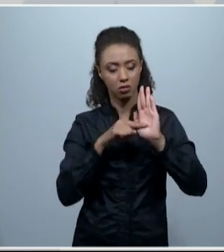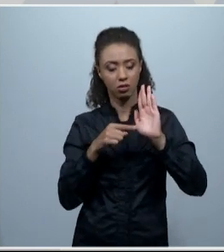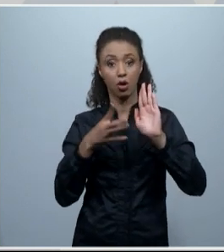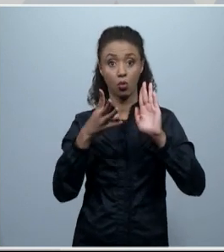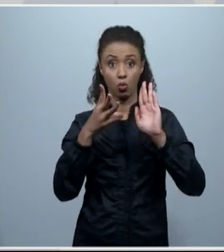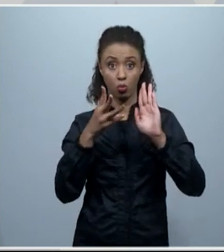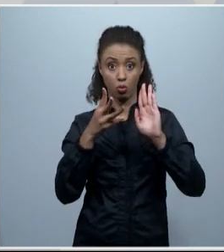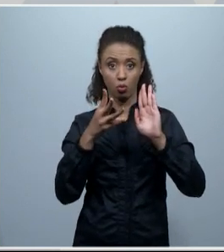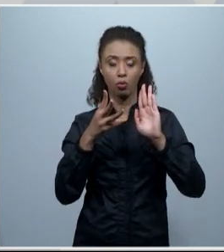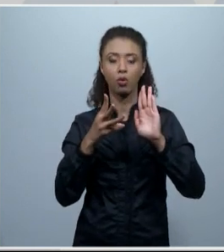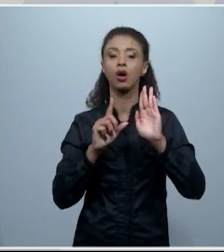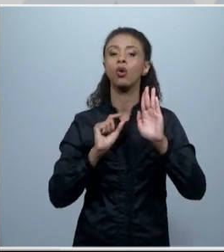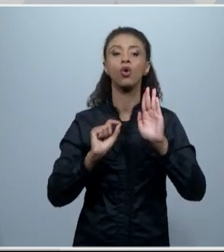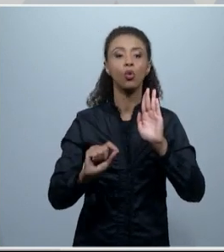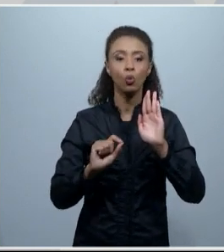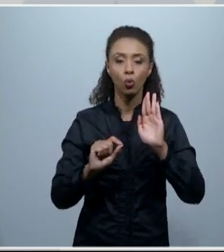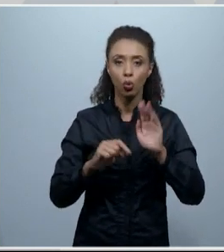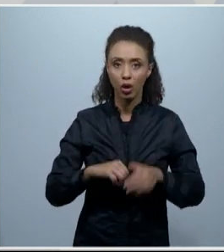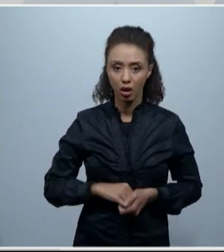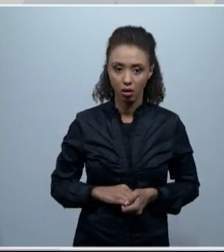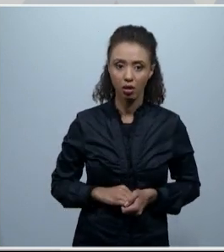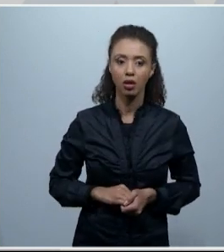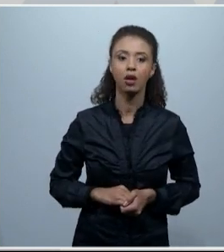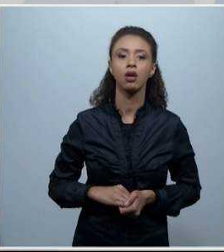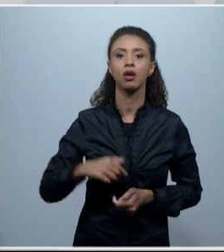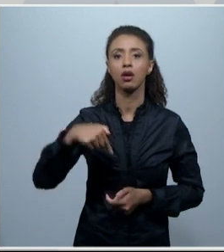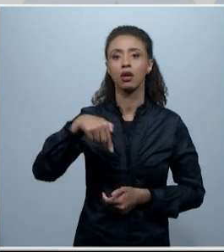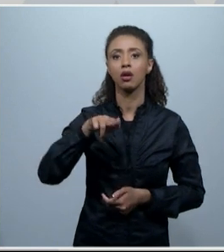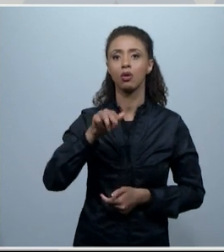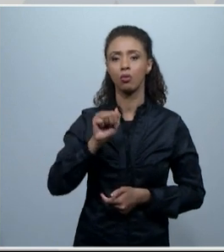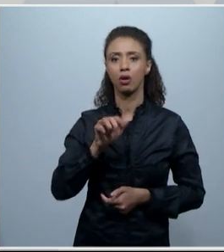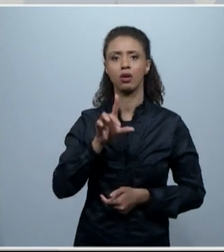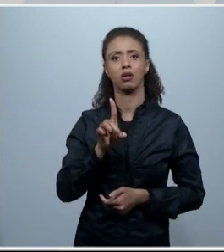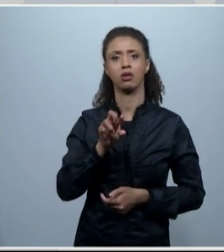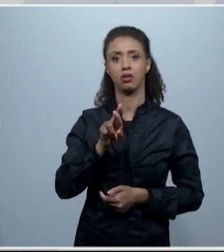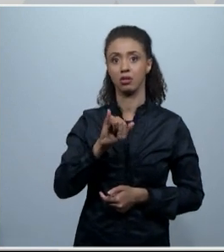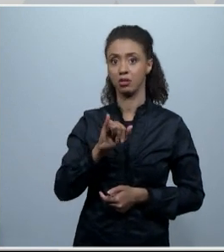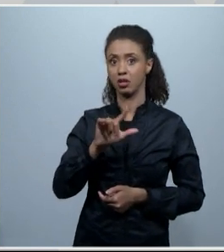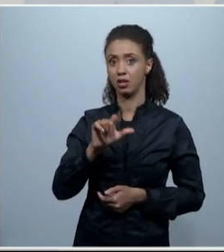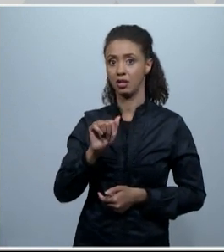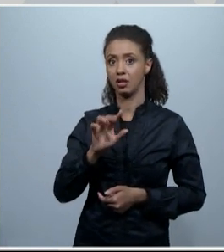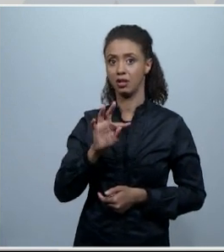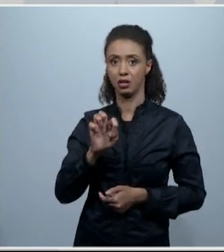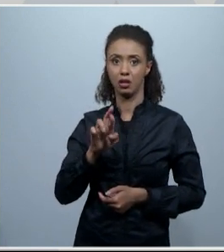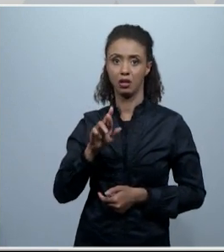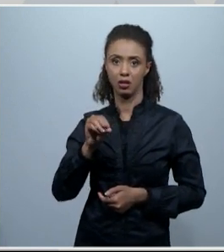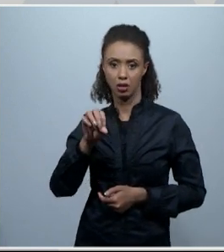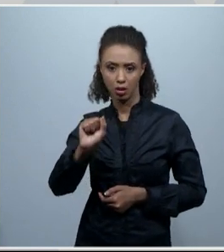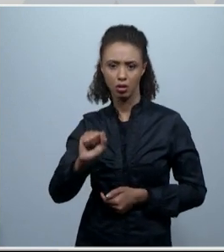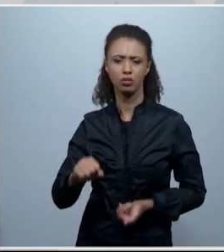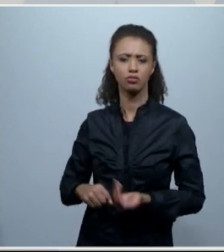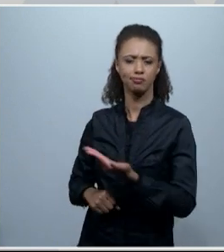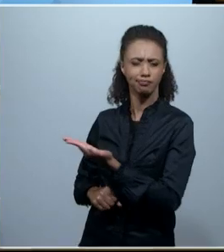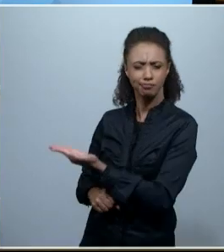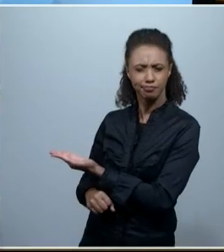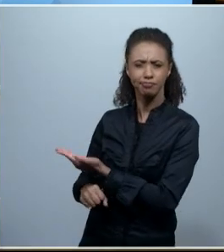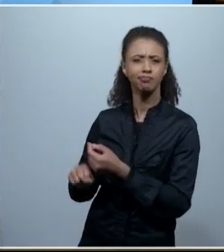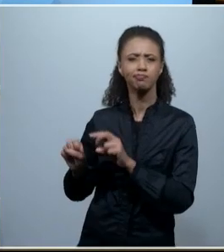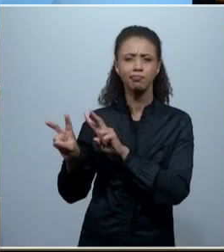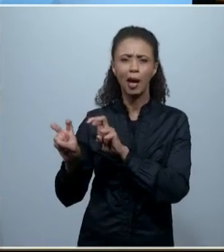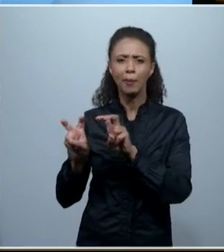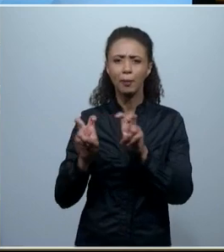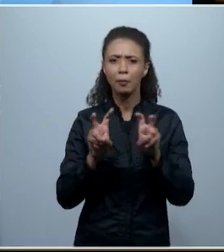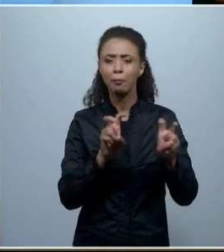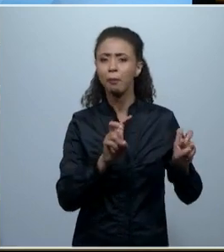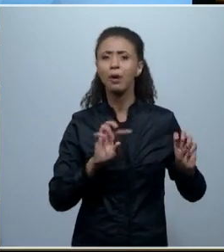next que são os quadrilátero então quadrados e retângulos losangos para lograrmos trapézios só saber a definição